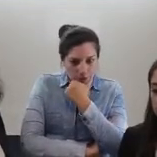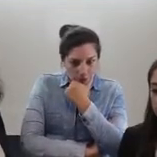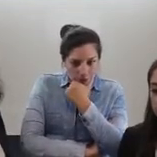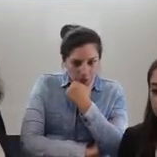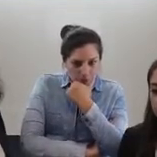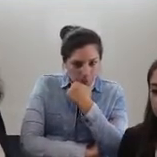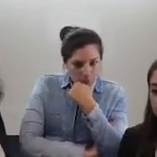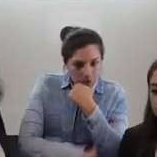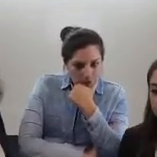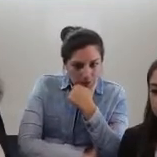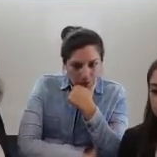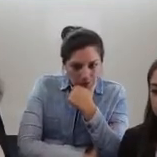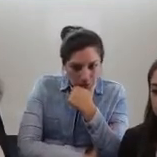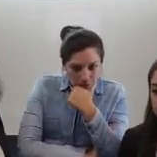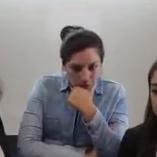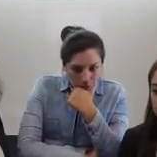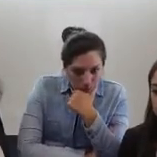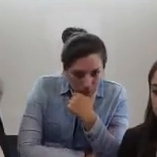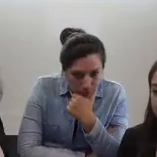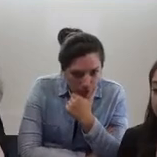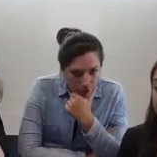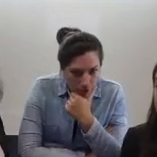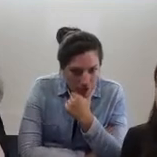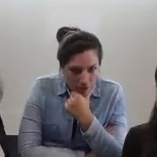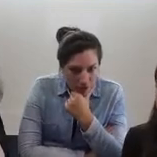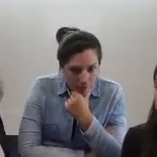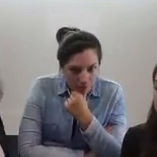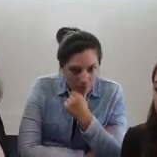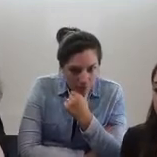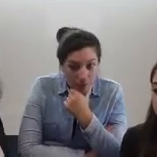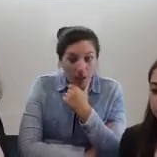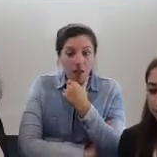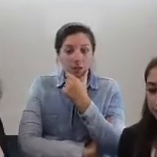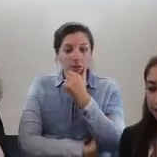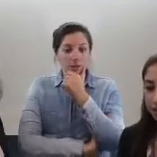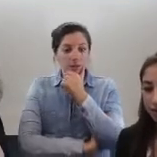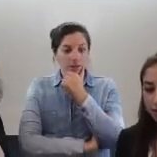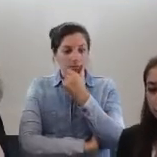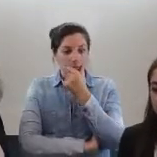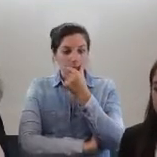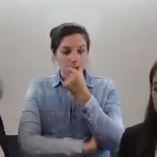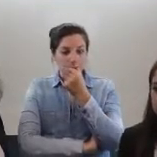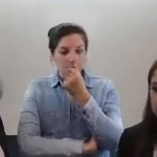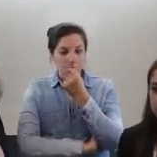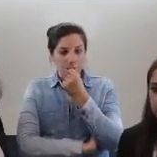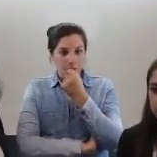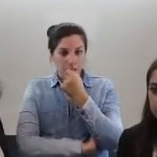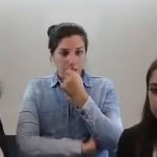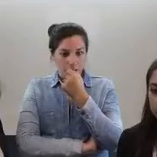Corpo. Ele está dentro de qual periódico? É da revista pedagógica. Olha que legal. Vê se